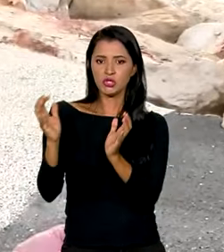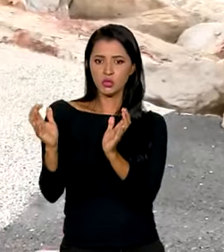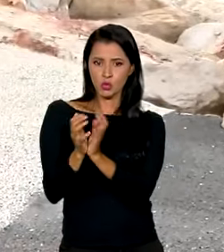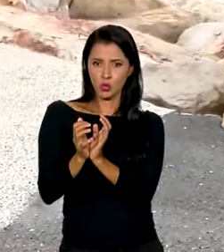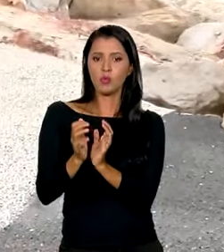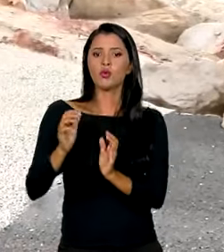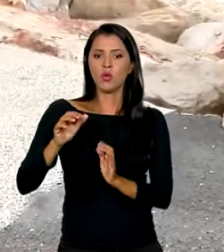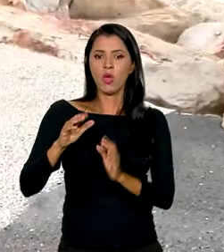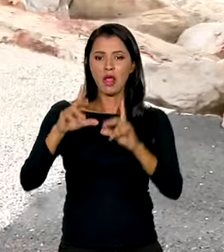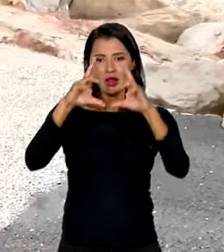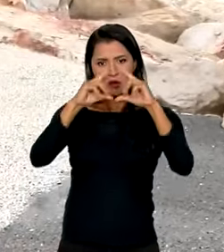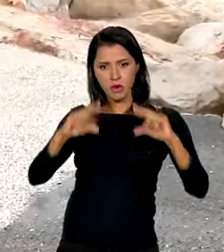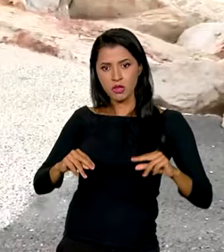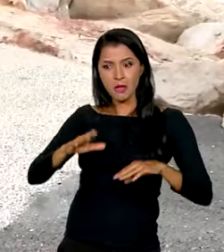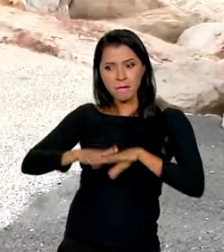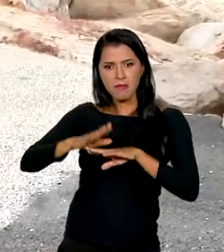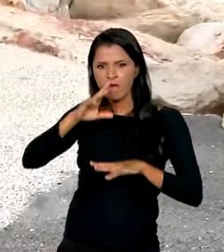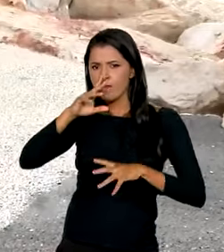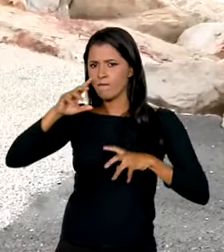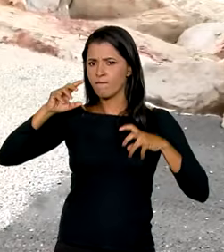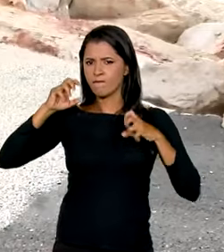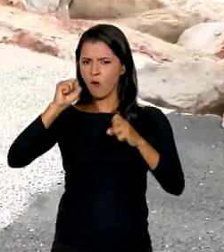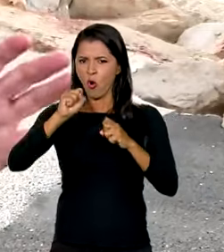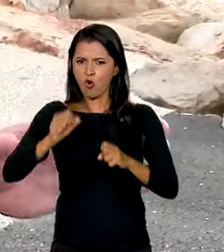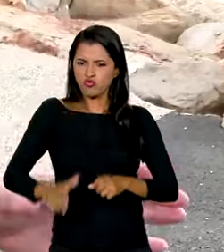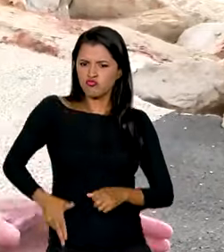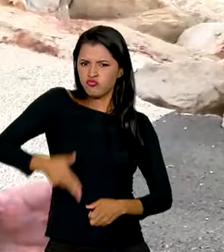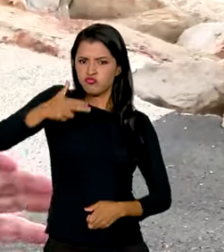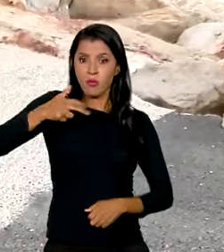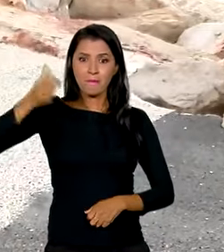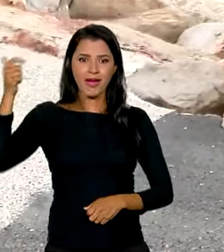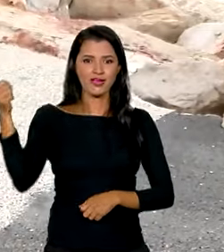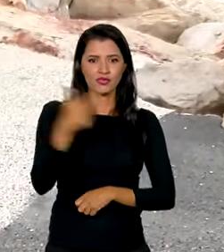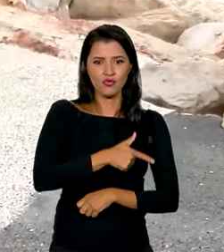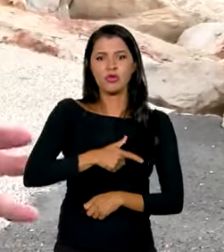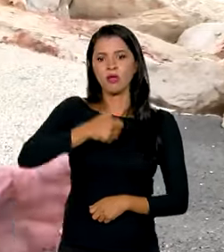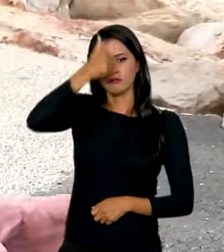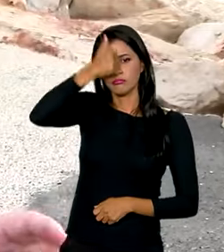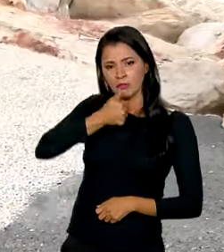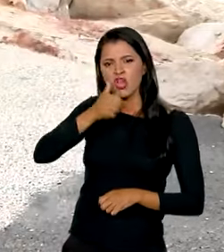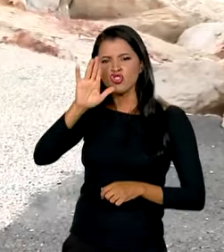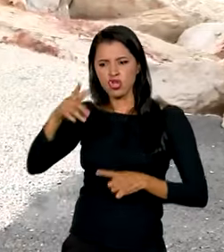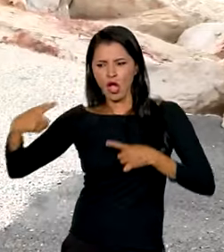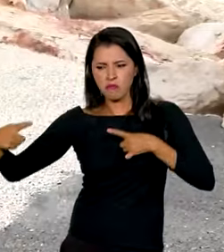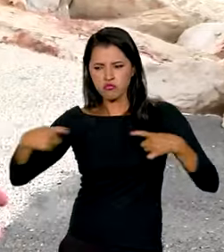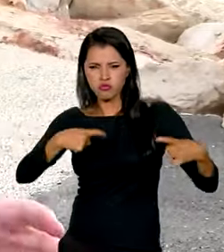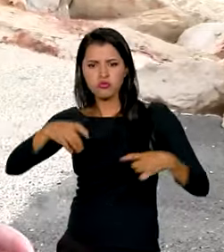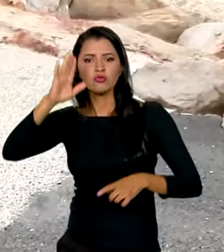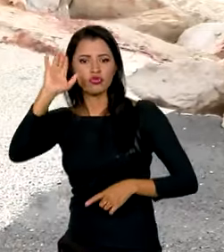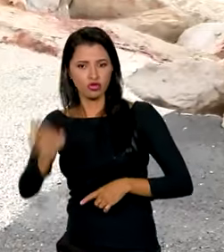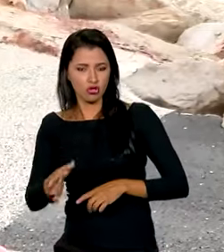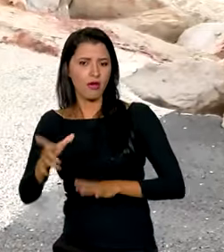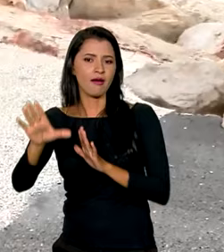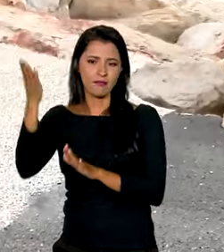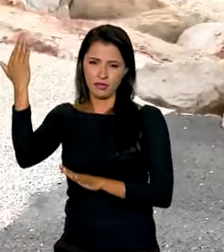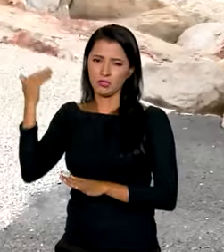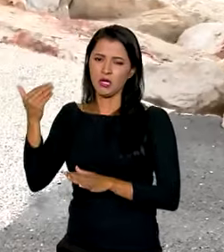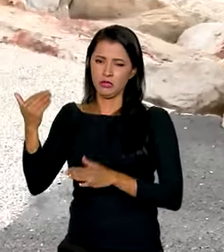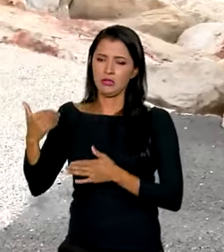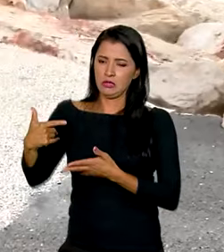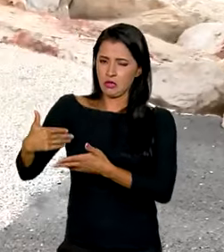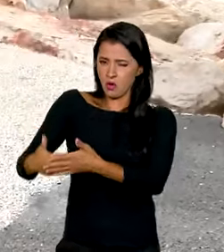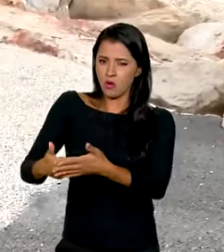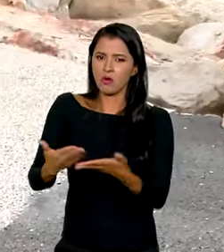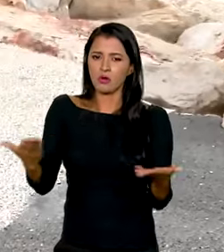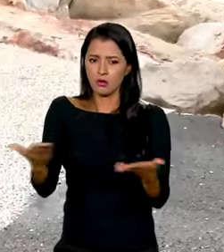muito mais forte, muito mais bem armado do que o Hamas. Já tiveram uma certa troca de bombardeios dos dois lados nos últimos dias.